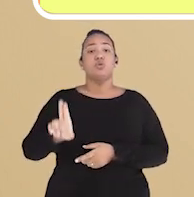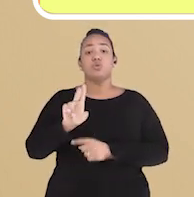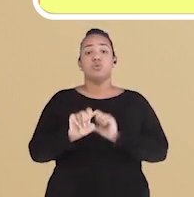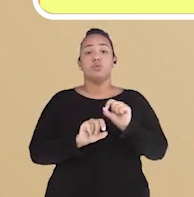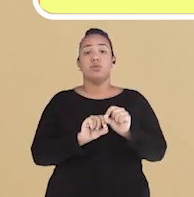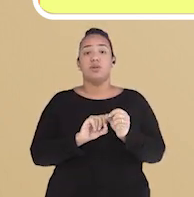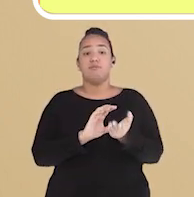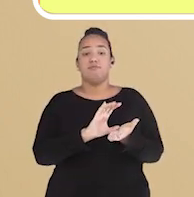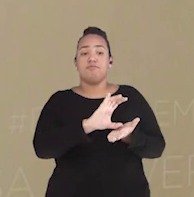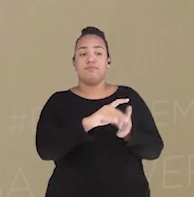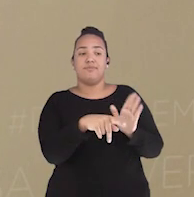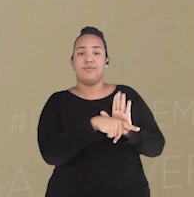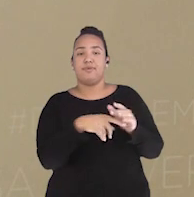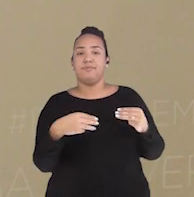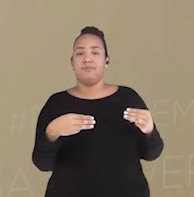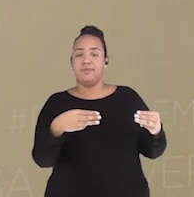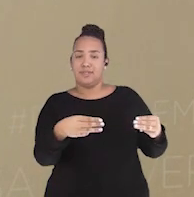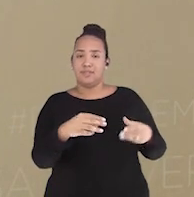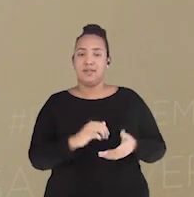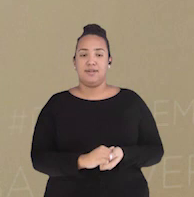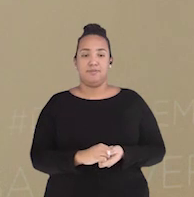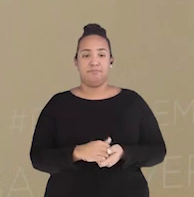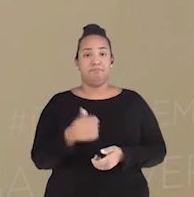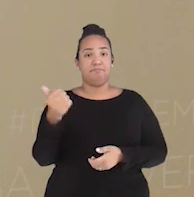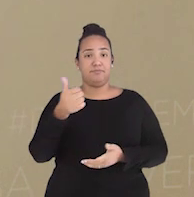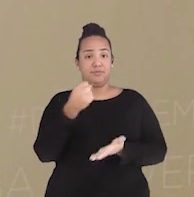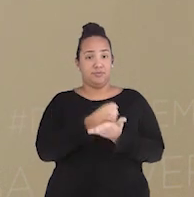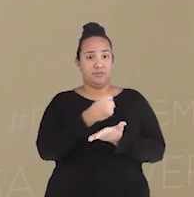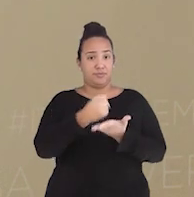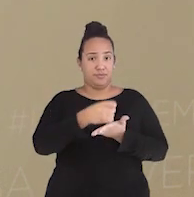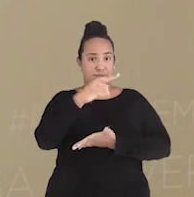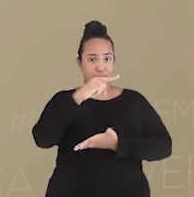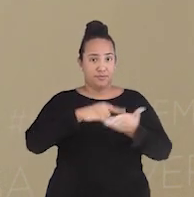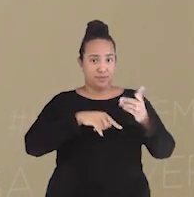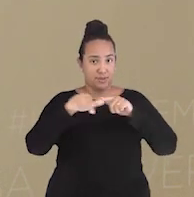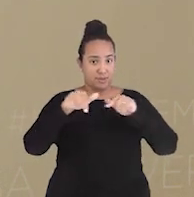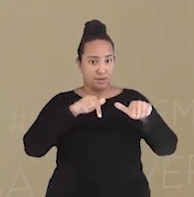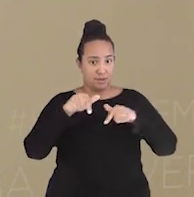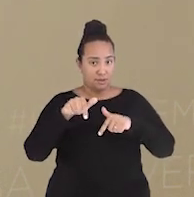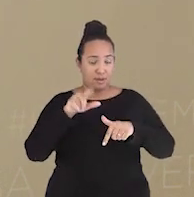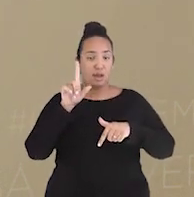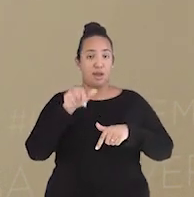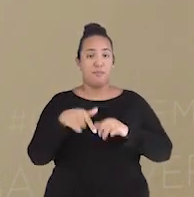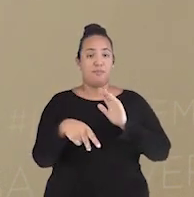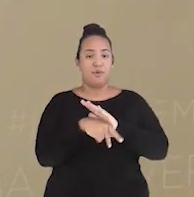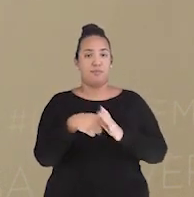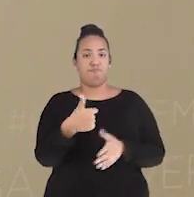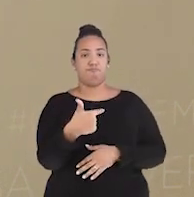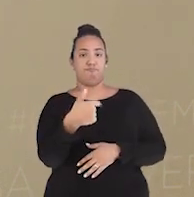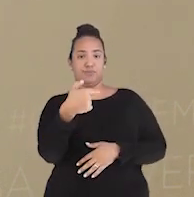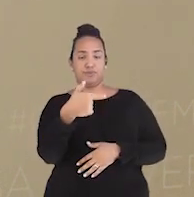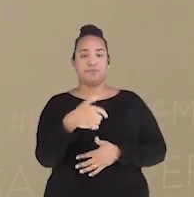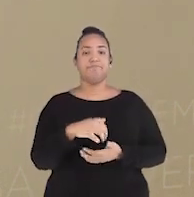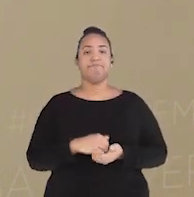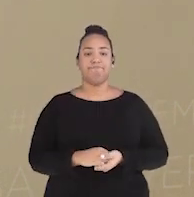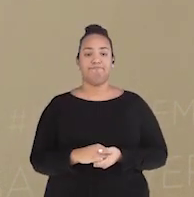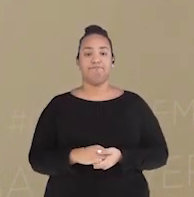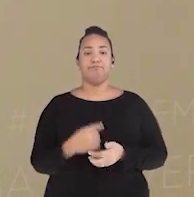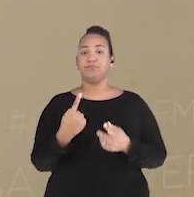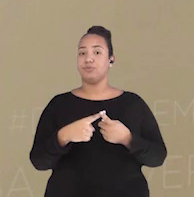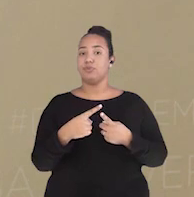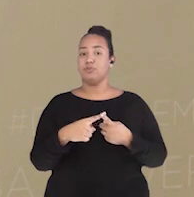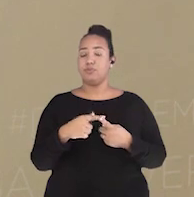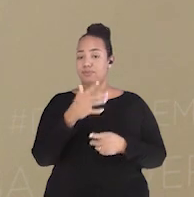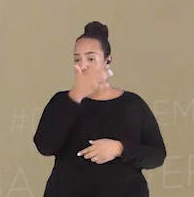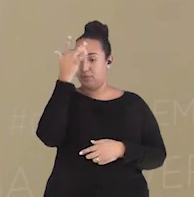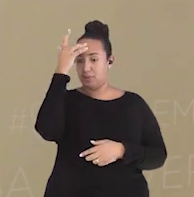para o Ministério. A primeira carteira de trabalho do Brasil foi a de Getúlio Vargas. Mudança na visão que se dava ao trabalho e ao